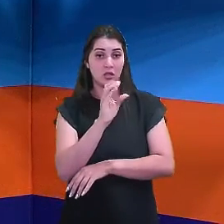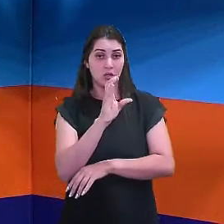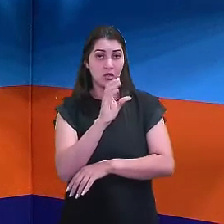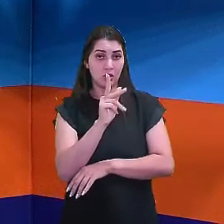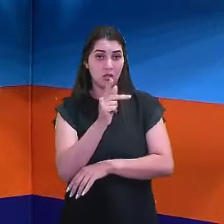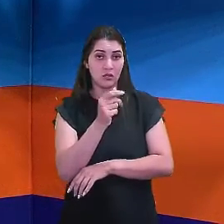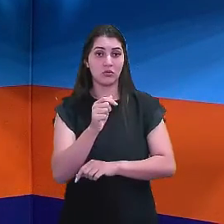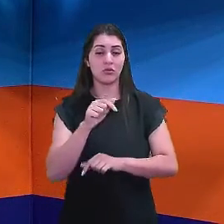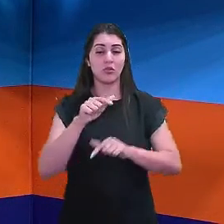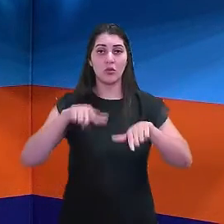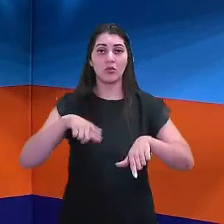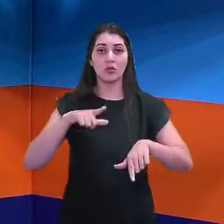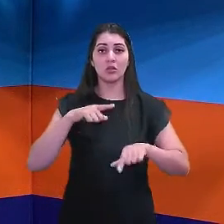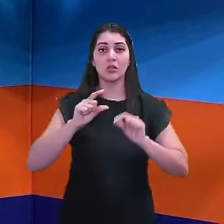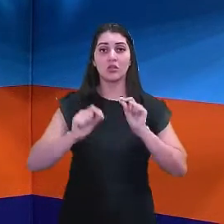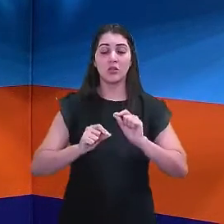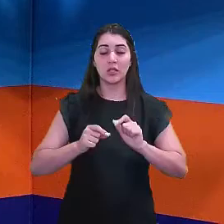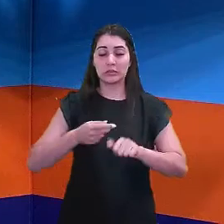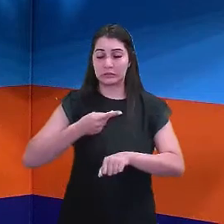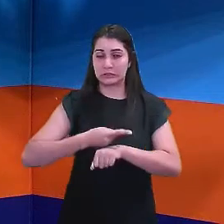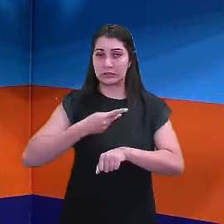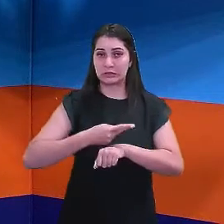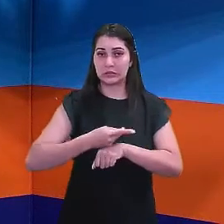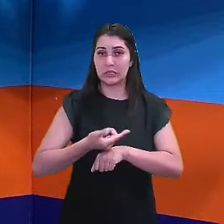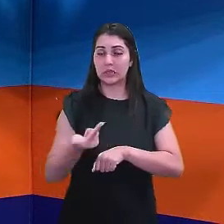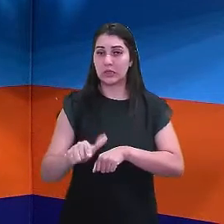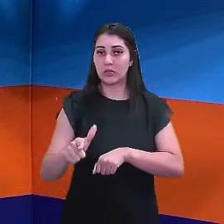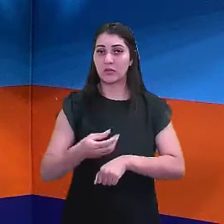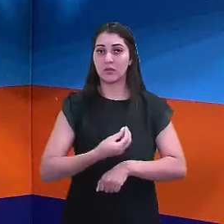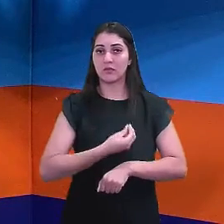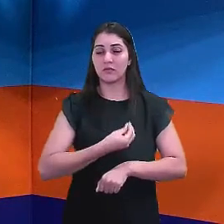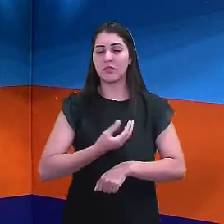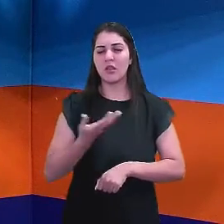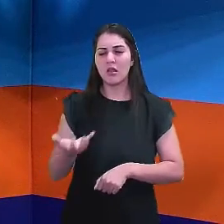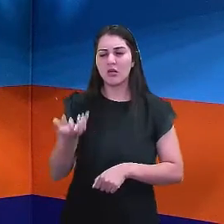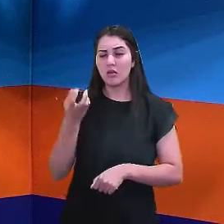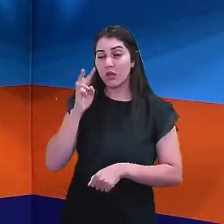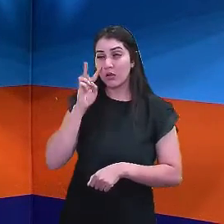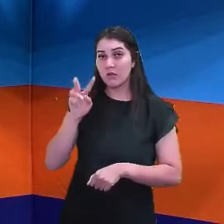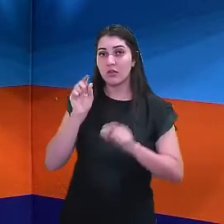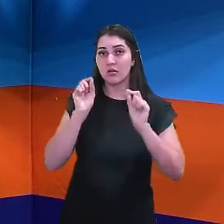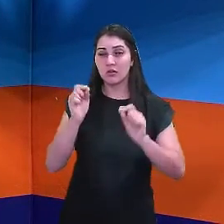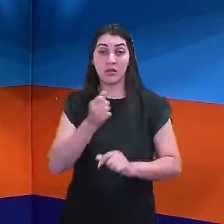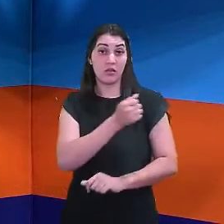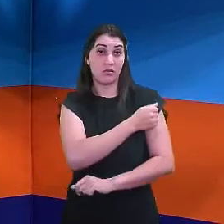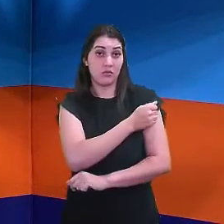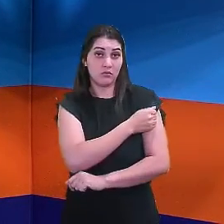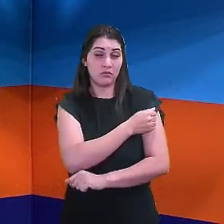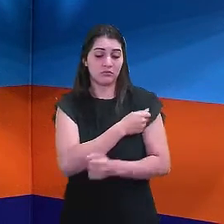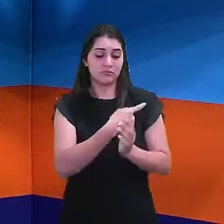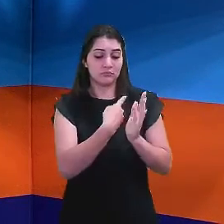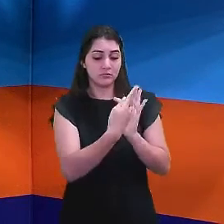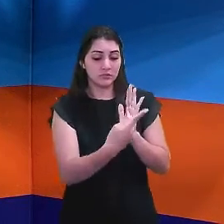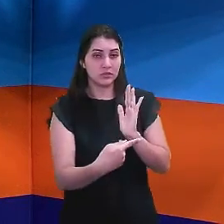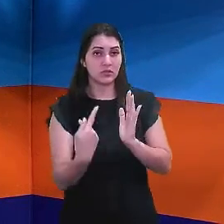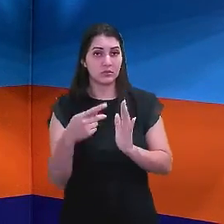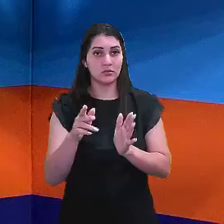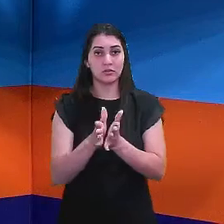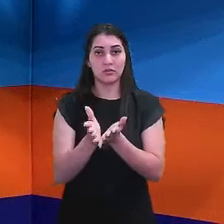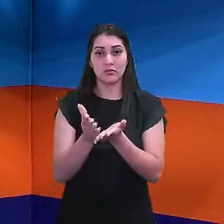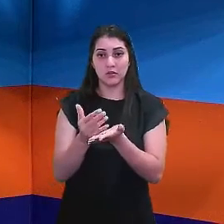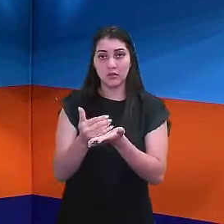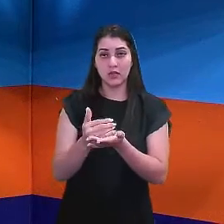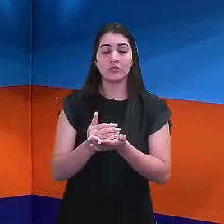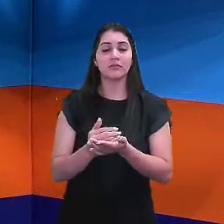tem a região mais rochosa, onde não tem vida. Então, eu quero ver você, aluno, desenhar aí no seu caderninho de